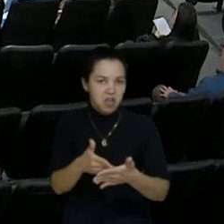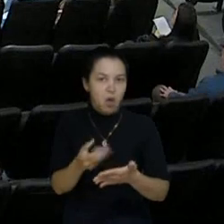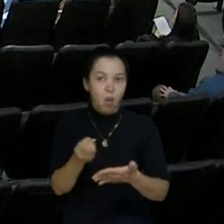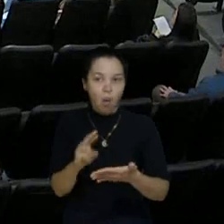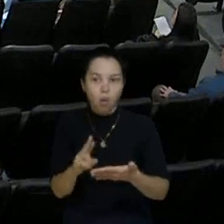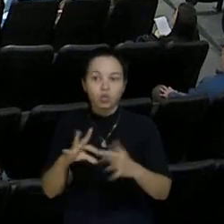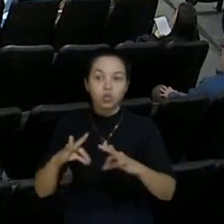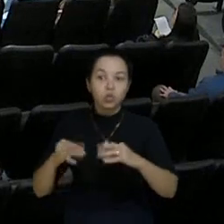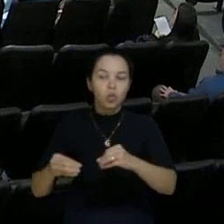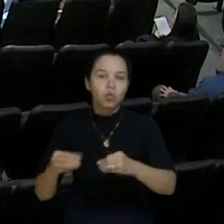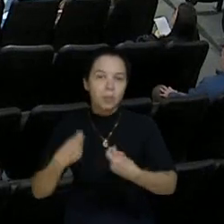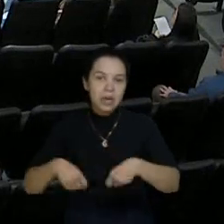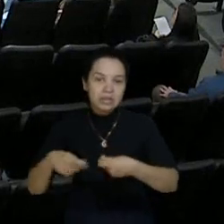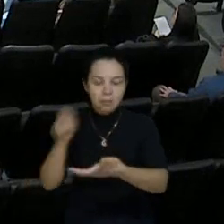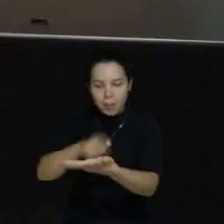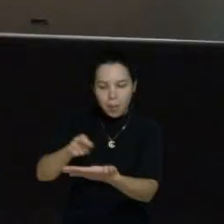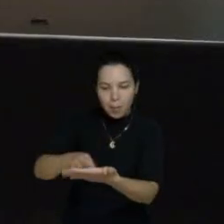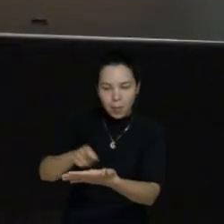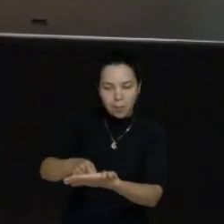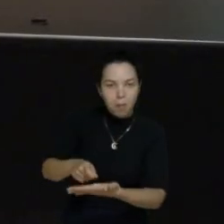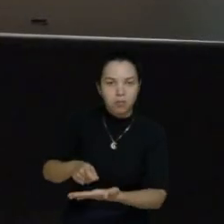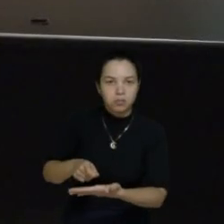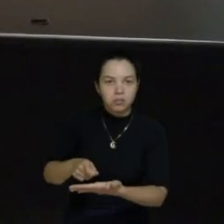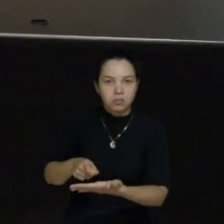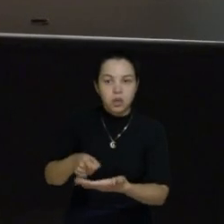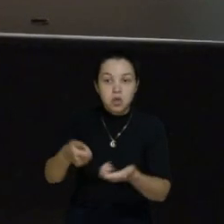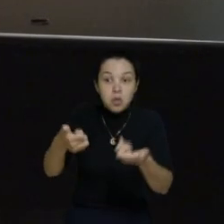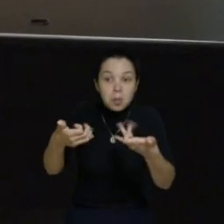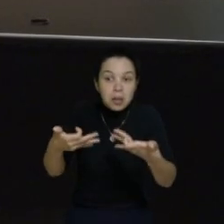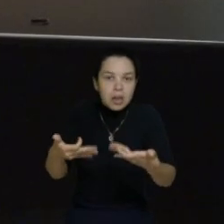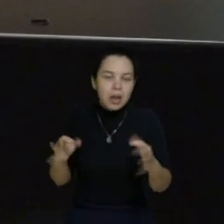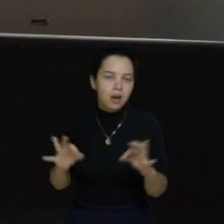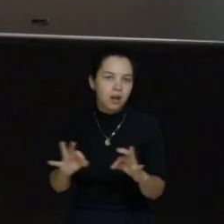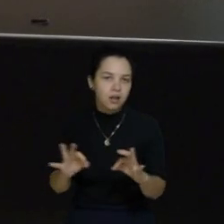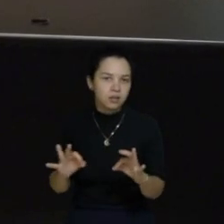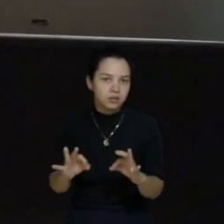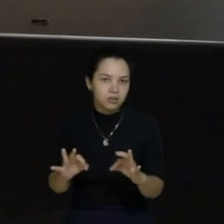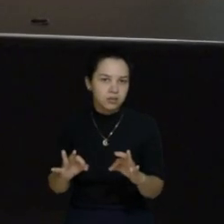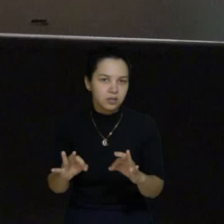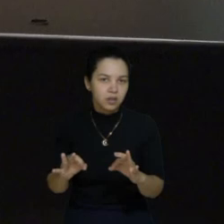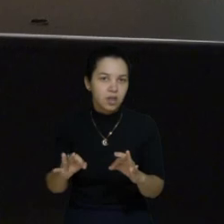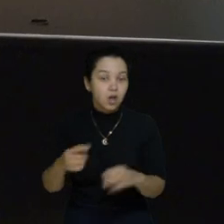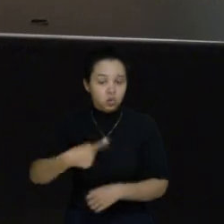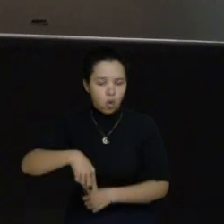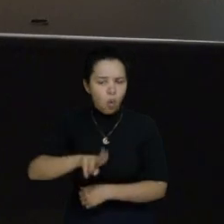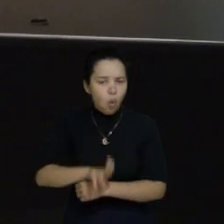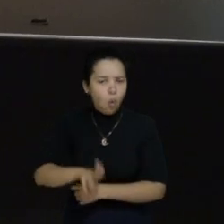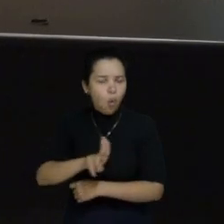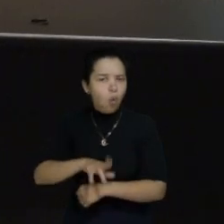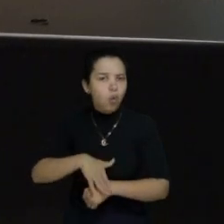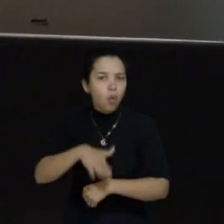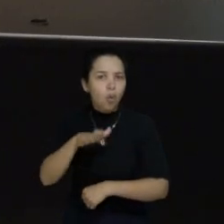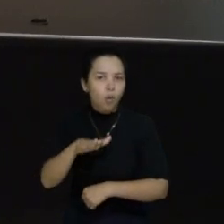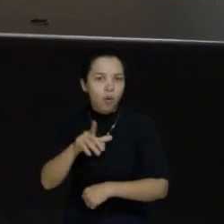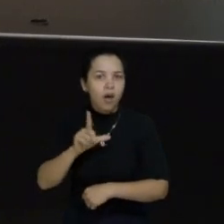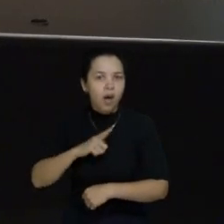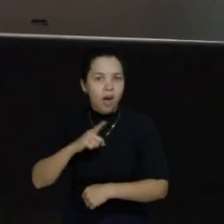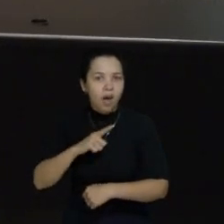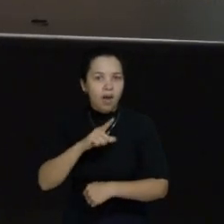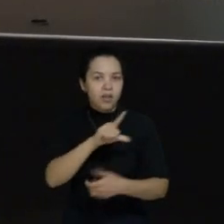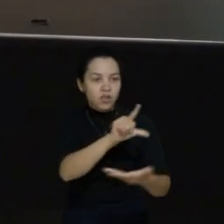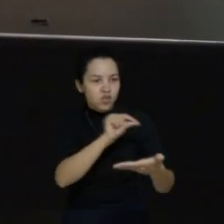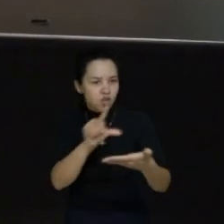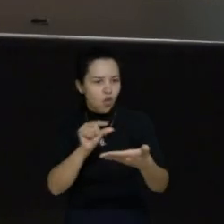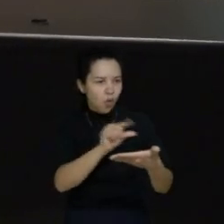discursivas não se fala em nada disso aliás uma coisa que a gente usa muito né questão de múltipla escolha não é